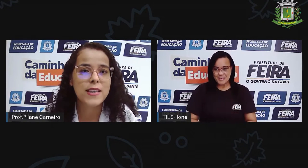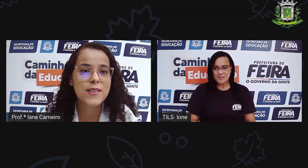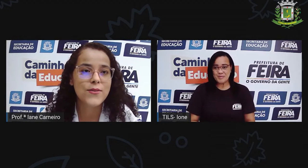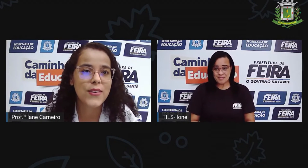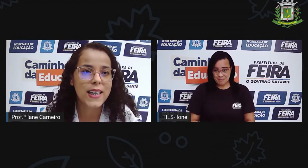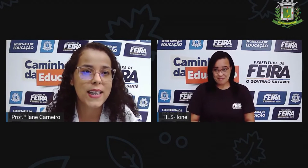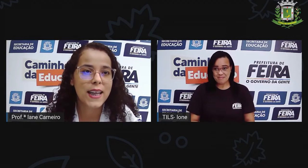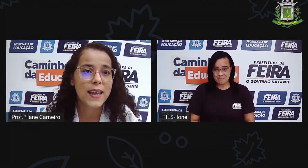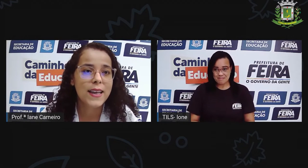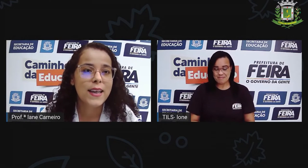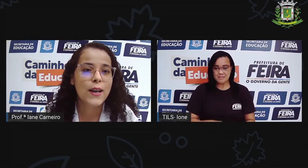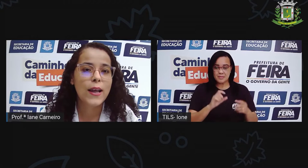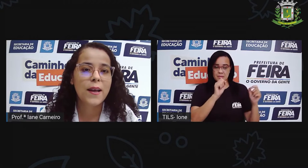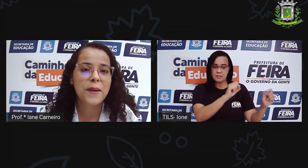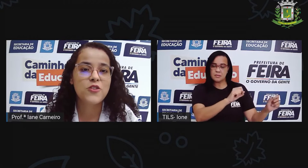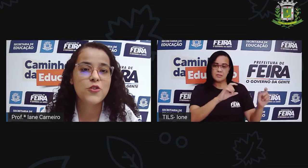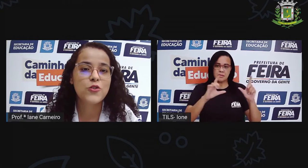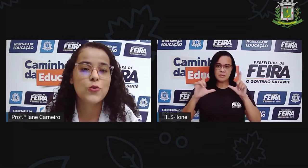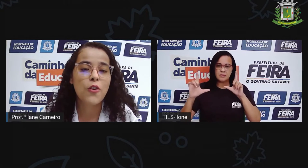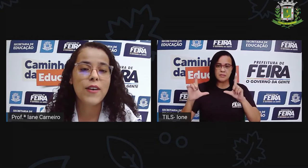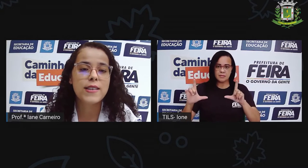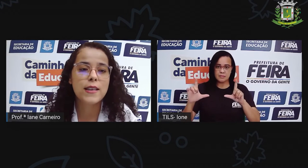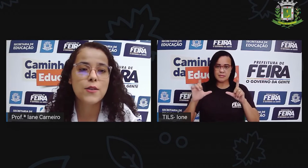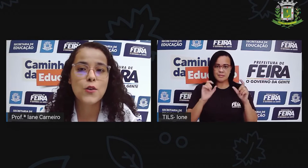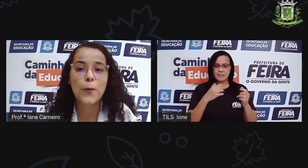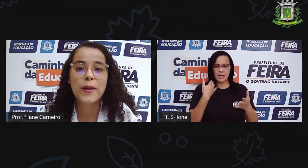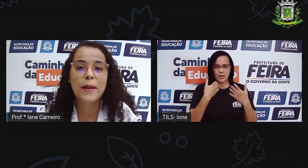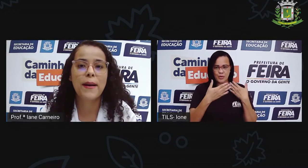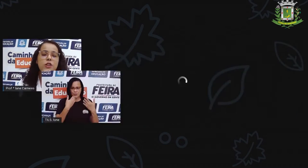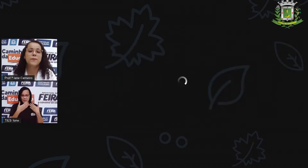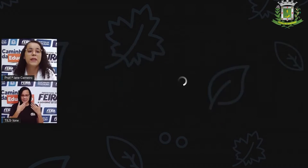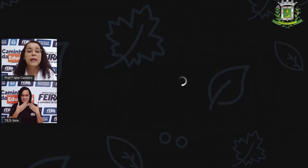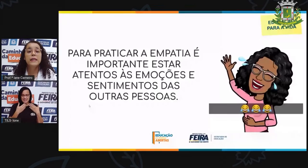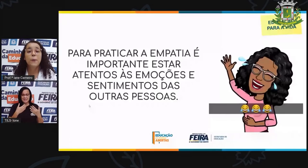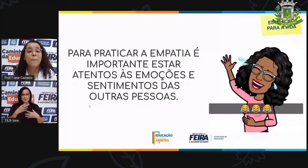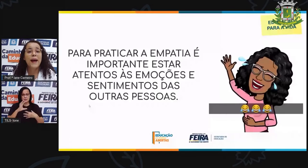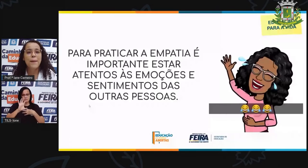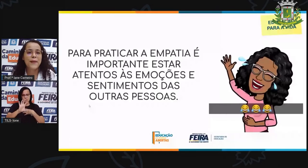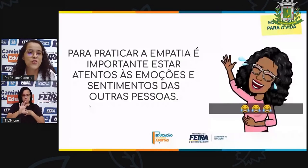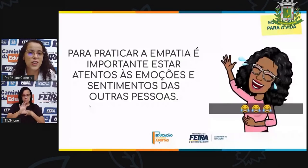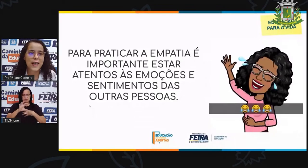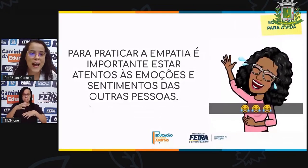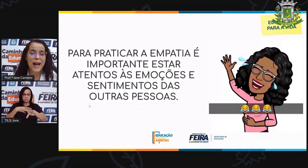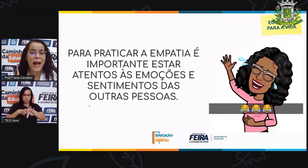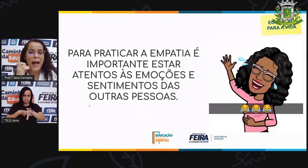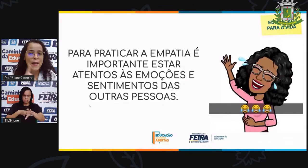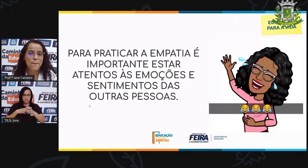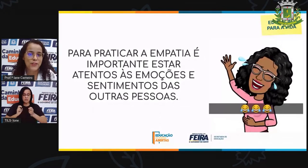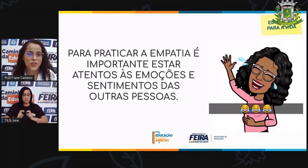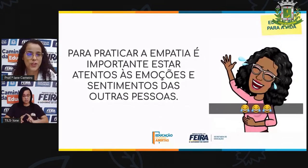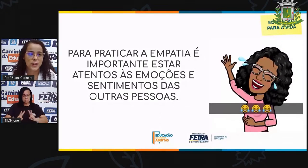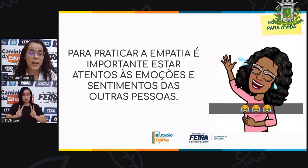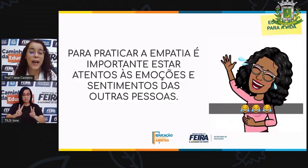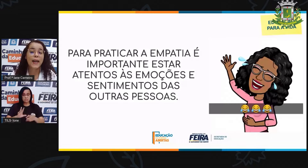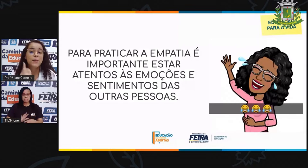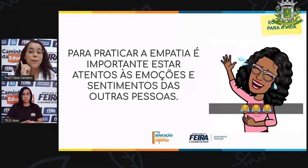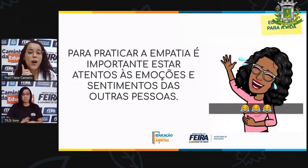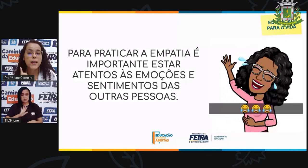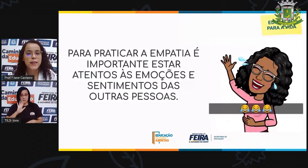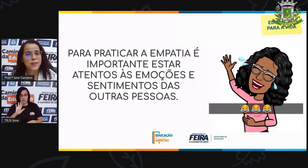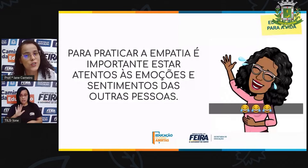para vocês verem, né? Para a gente continuar conversando sobre empatia. Então, para praticar a empatia,